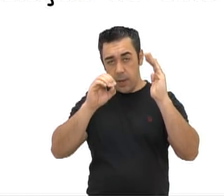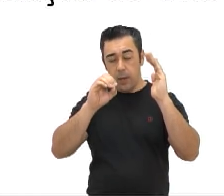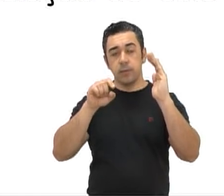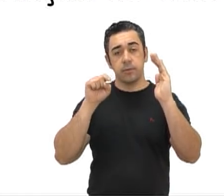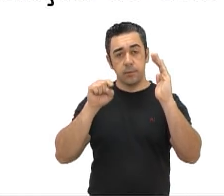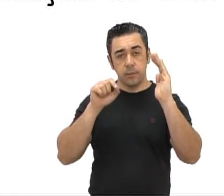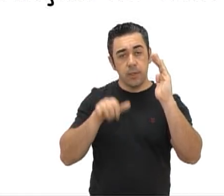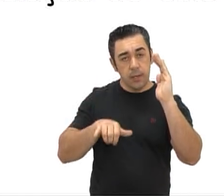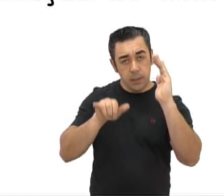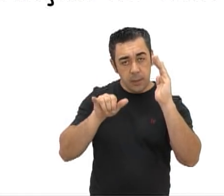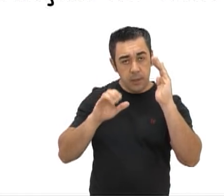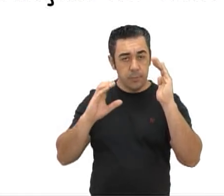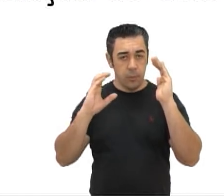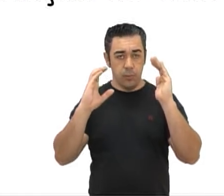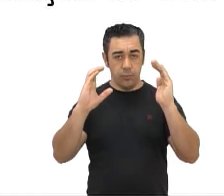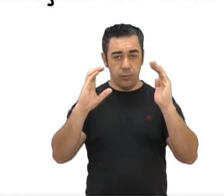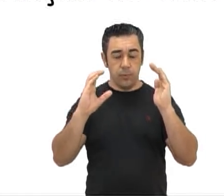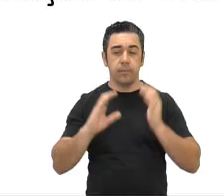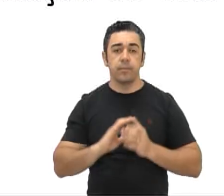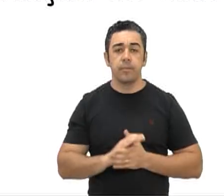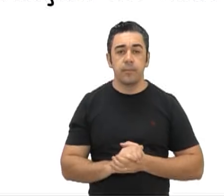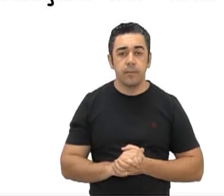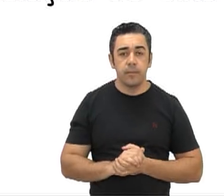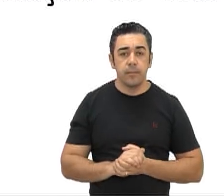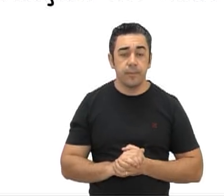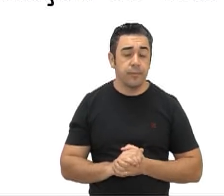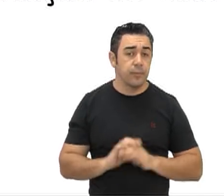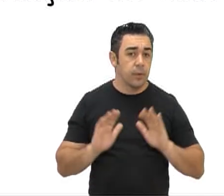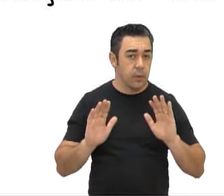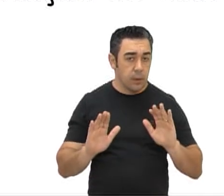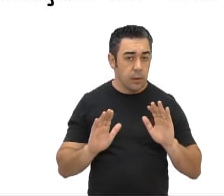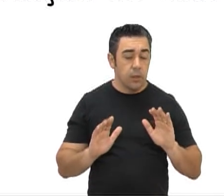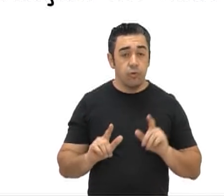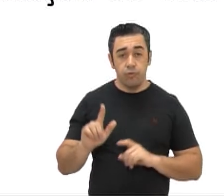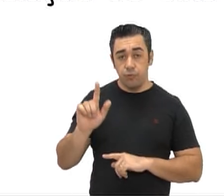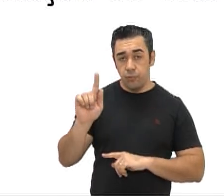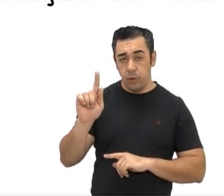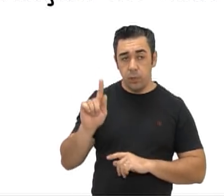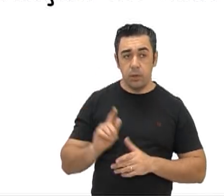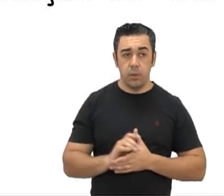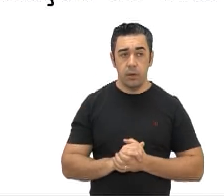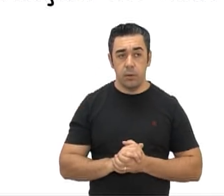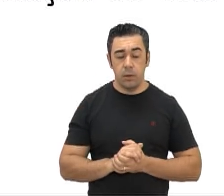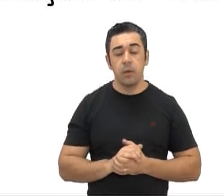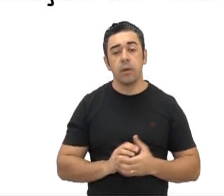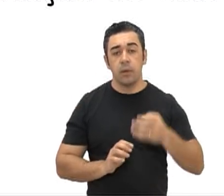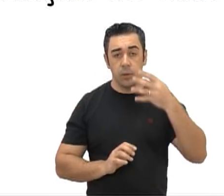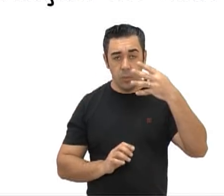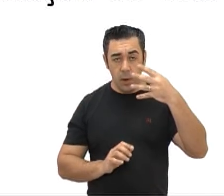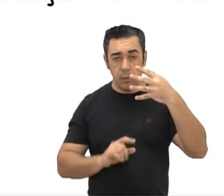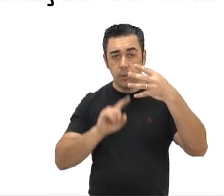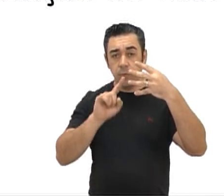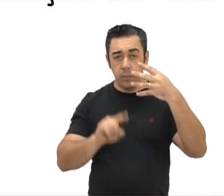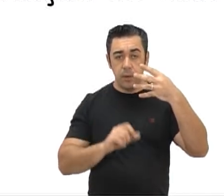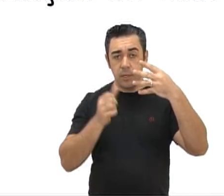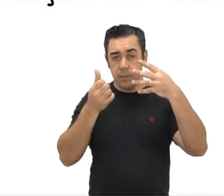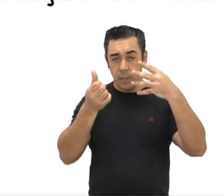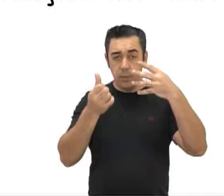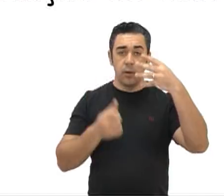e 10 referente ao eixo Y. Já para a letra G é o ponto 4 e